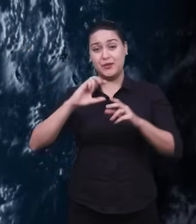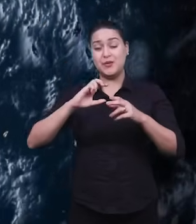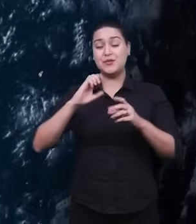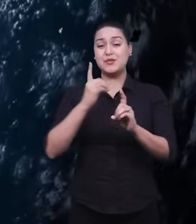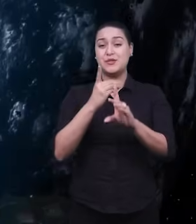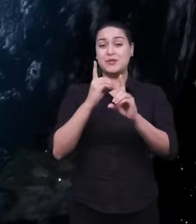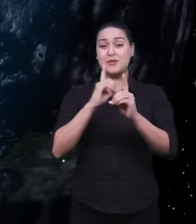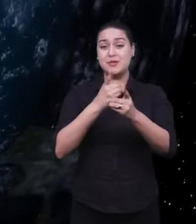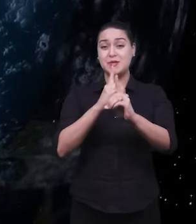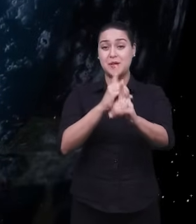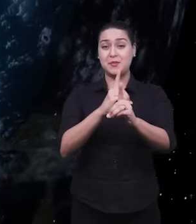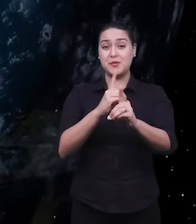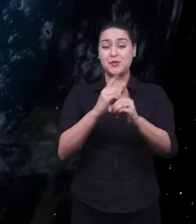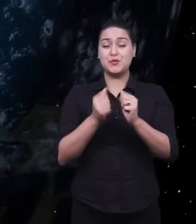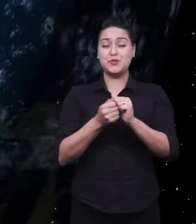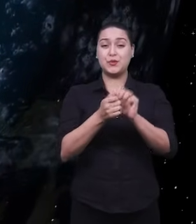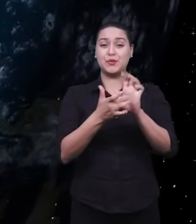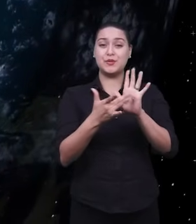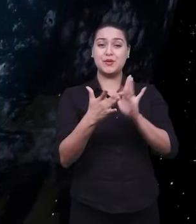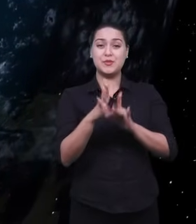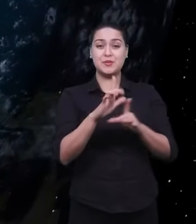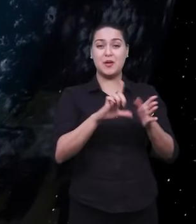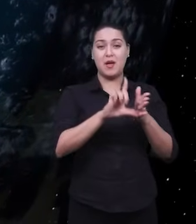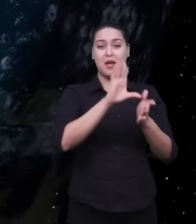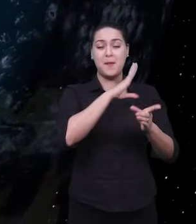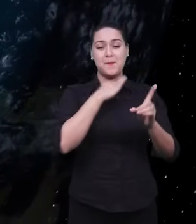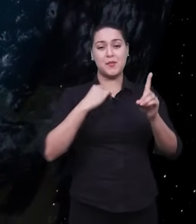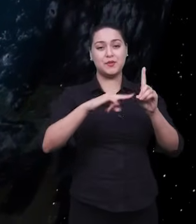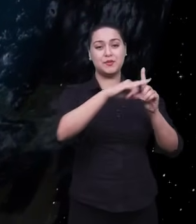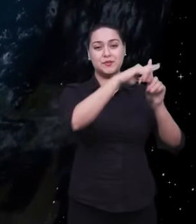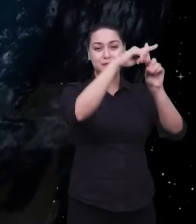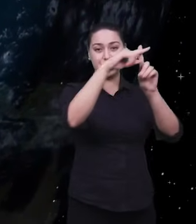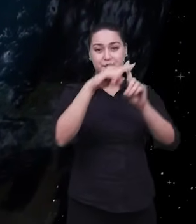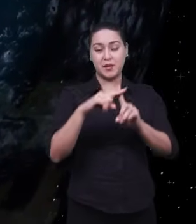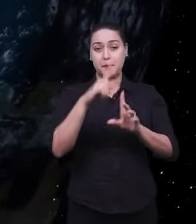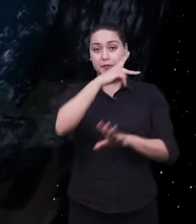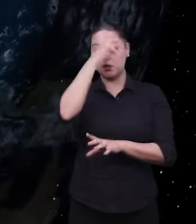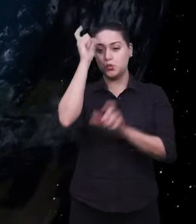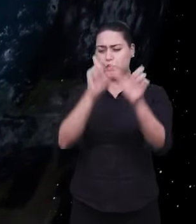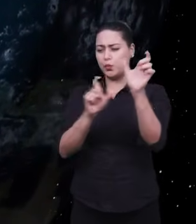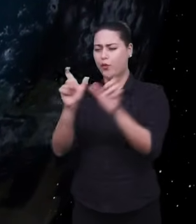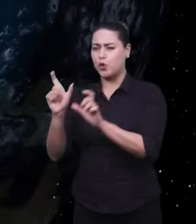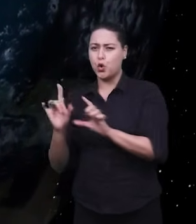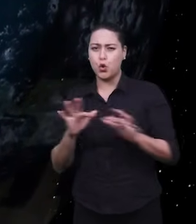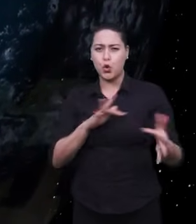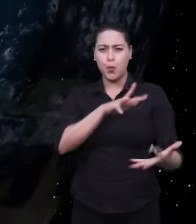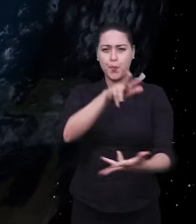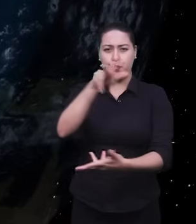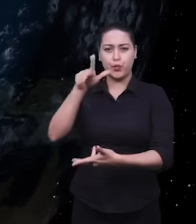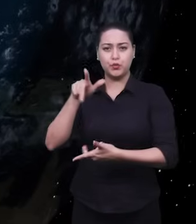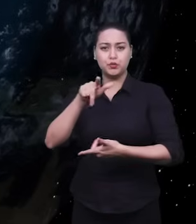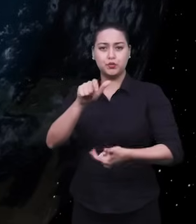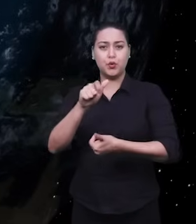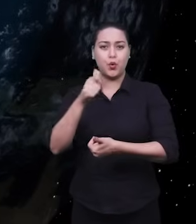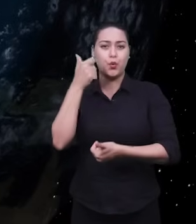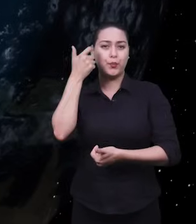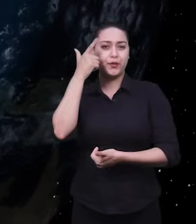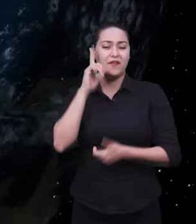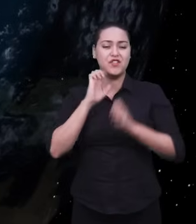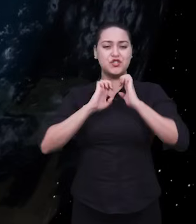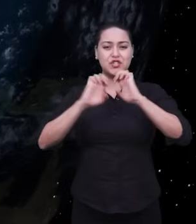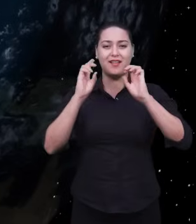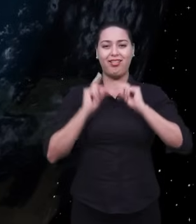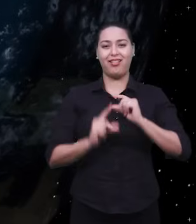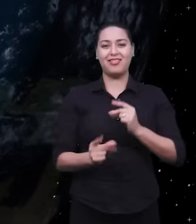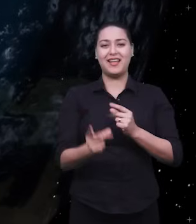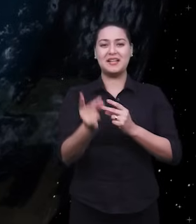Senhor Jesus na véspera de sua morte na cruz do Calvário. Pessoas de todas as partes do mundo têm sido